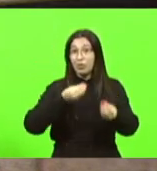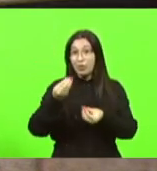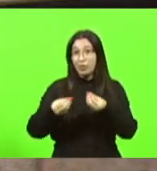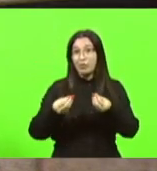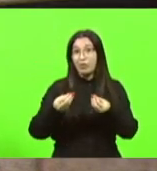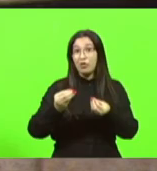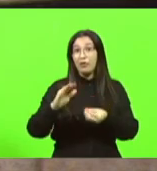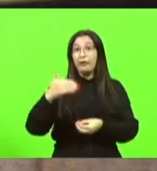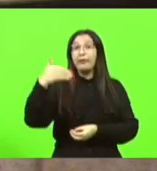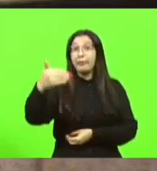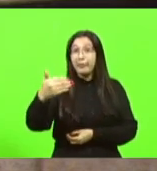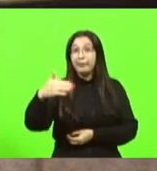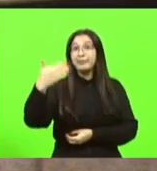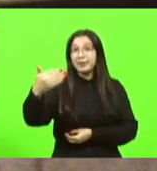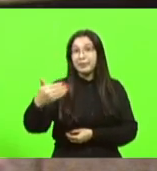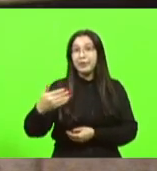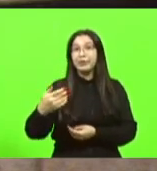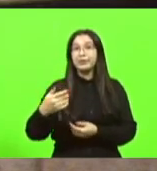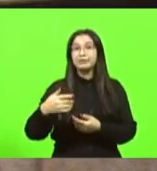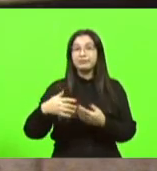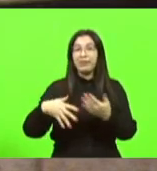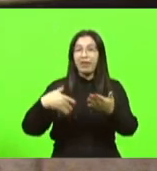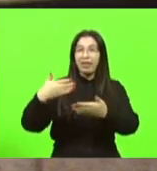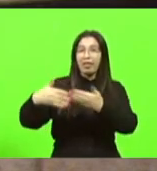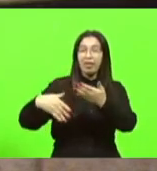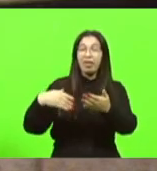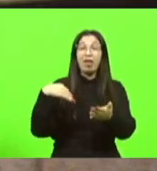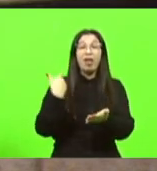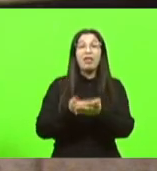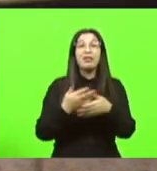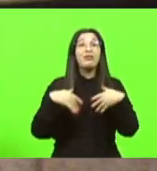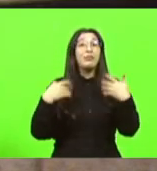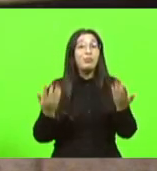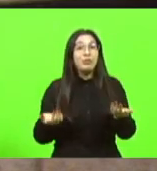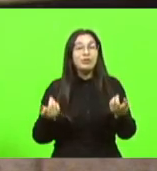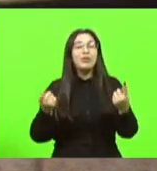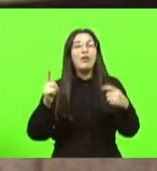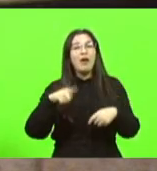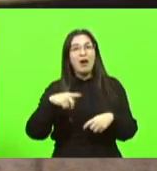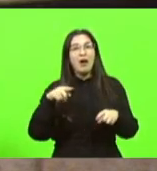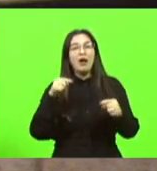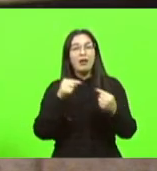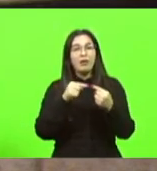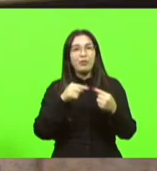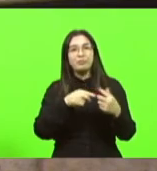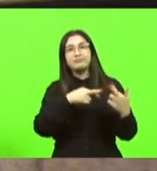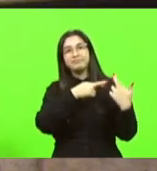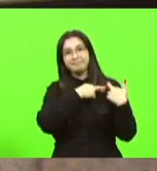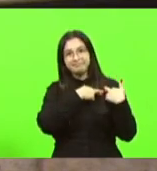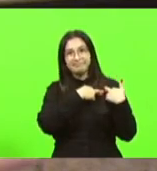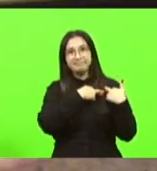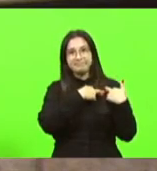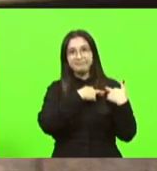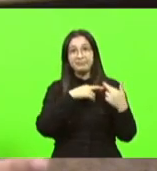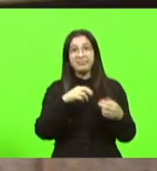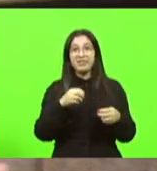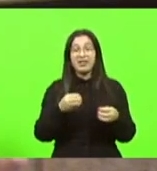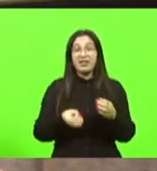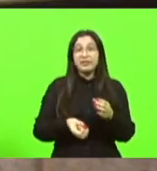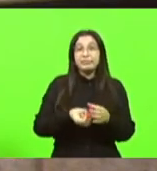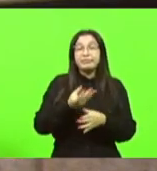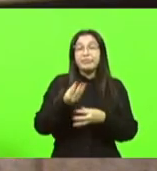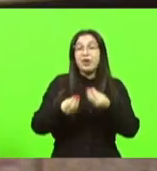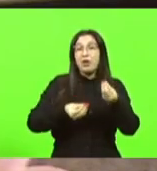déficit No outro ano e aí vai ficar rolando até quando a questão de responsabilidade aí se criaste um